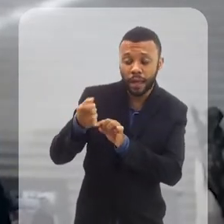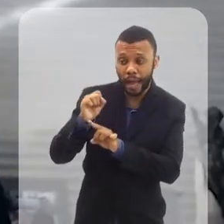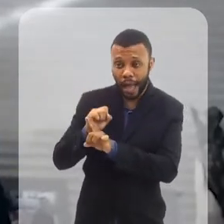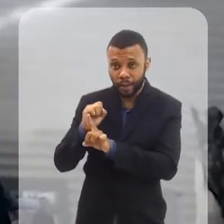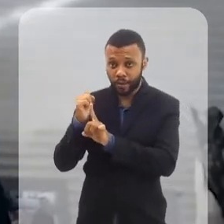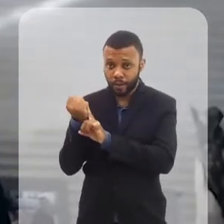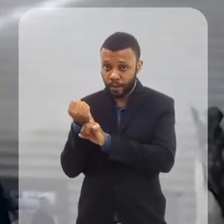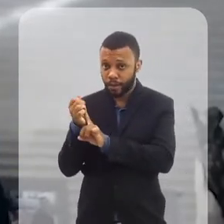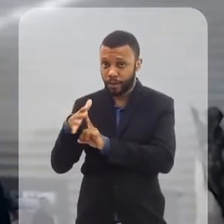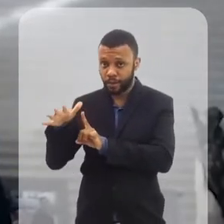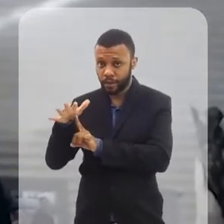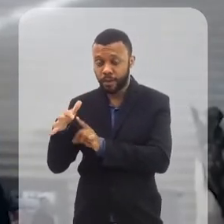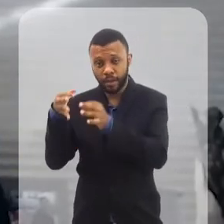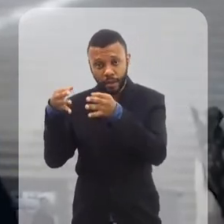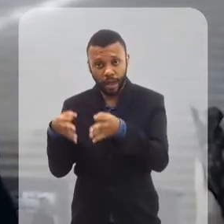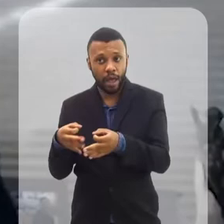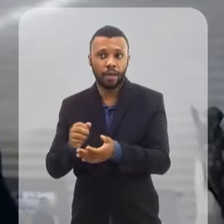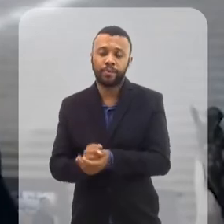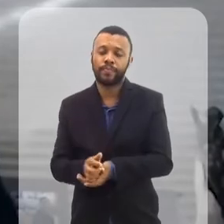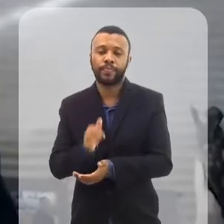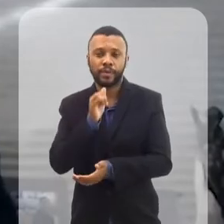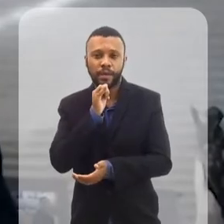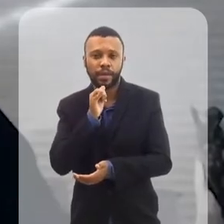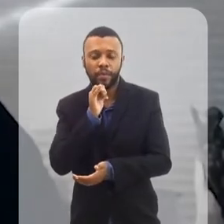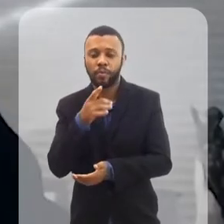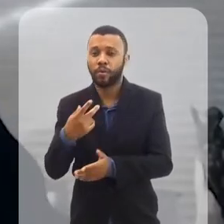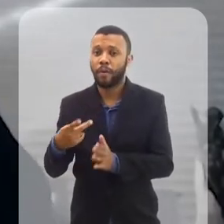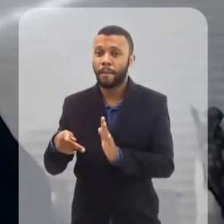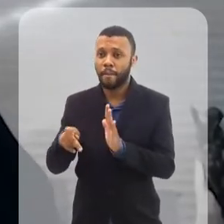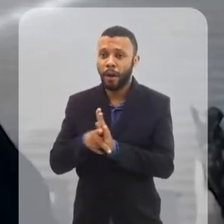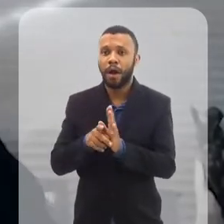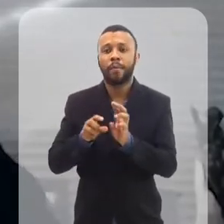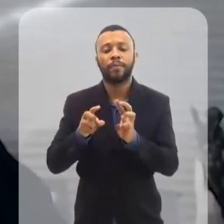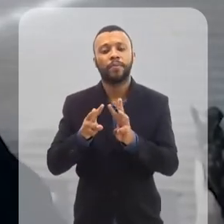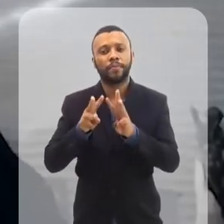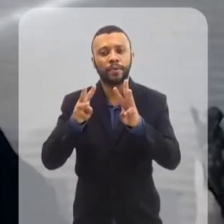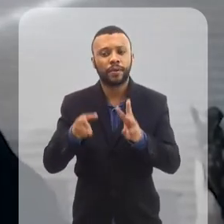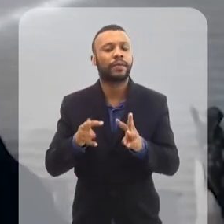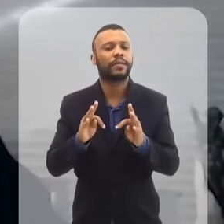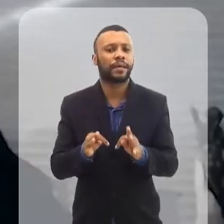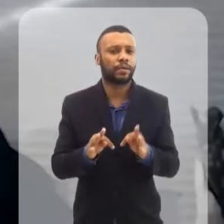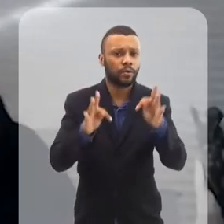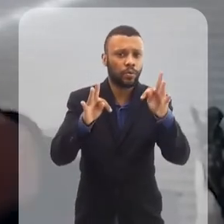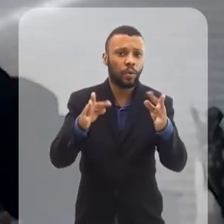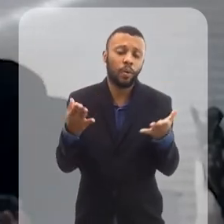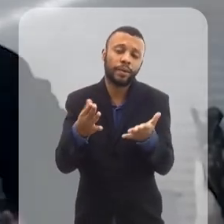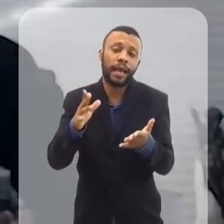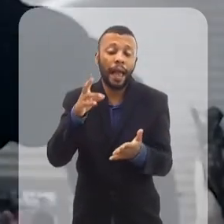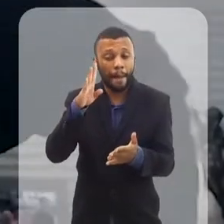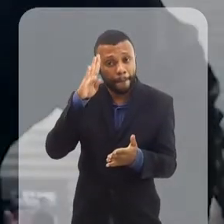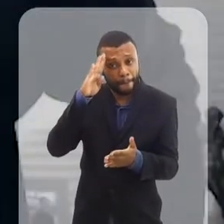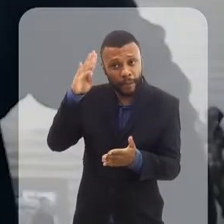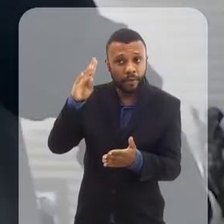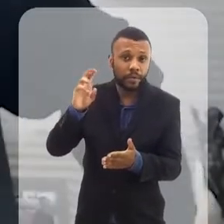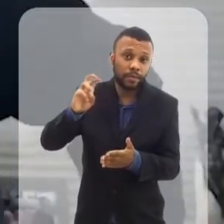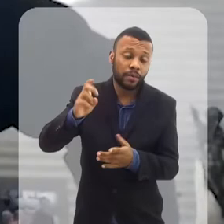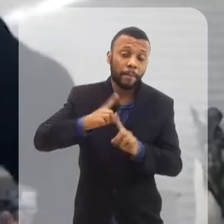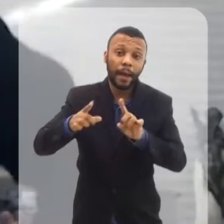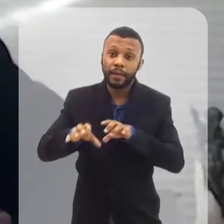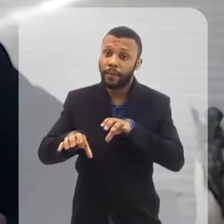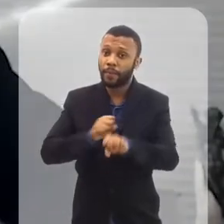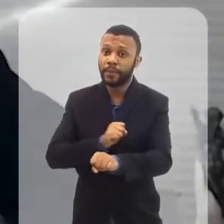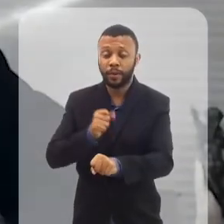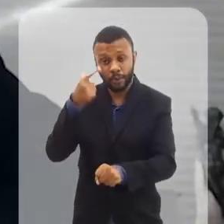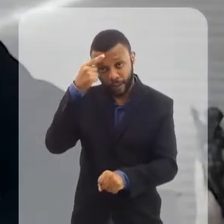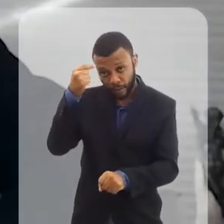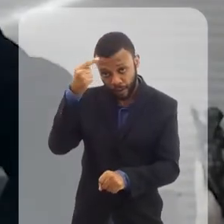à sociedade, né? E é isso mesmo. Eu sou proprietário de uma empresa de tecnologia, a Alterdata tem aí, hoje é a quinta maior do país, mas eu sou